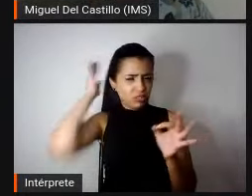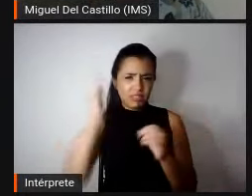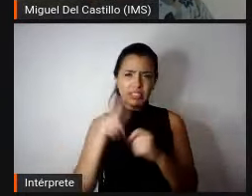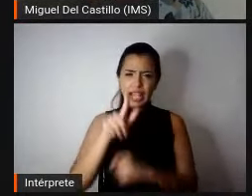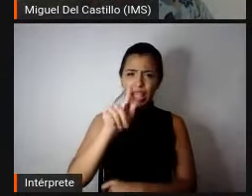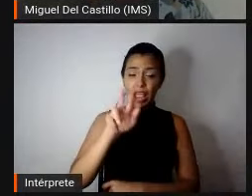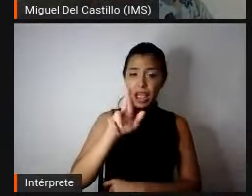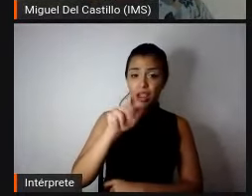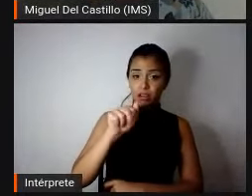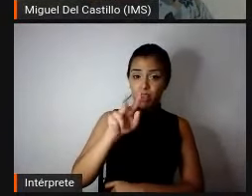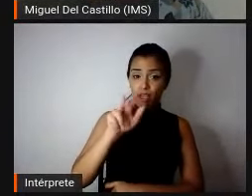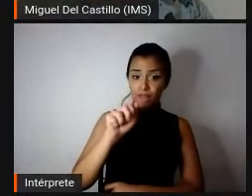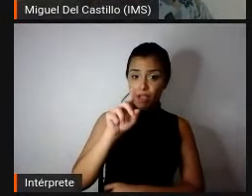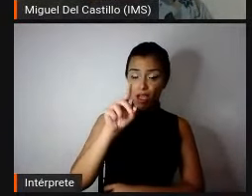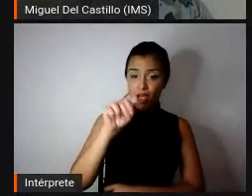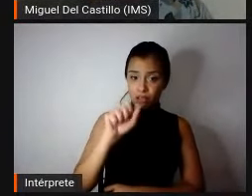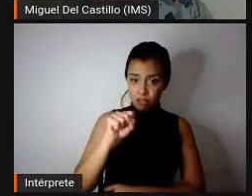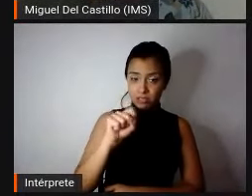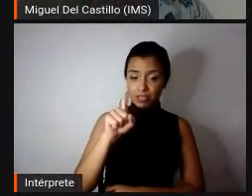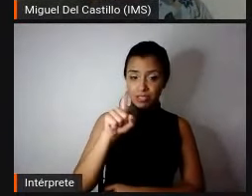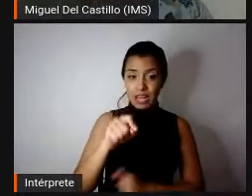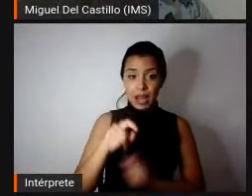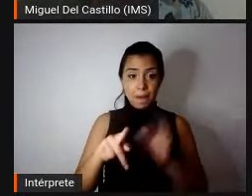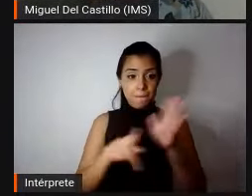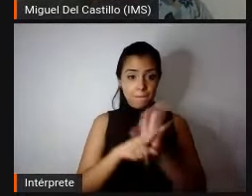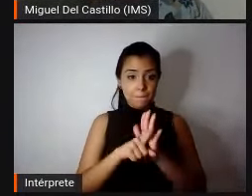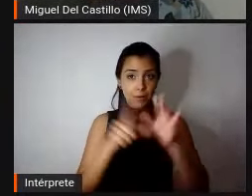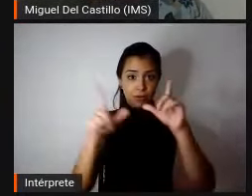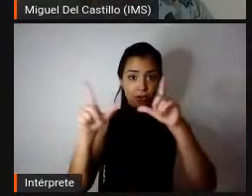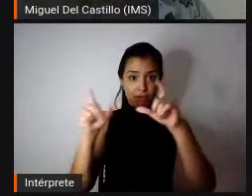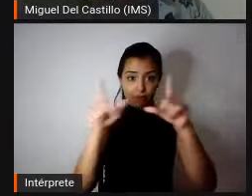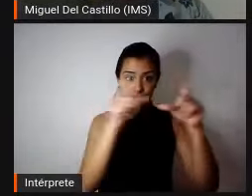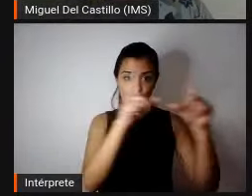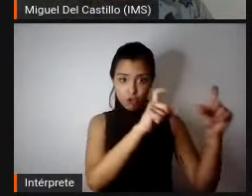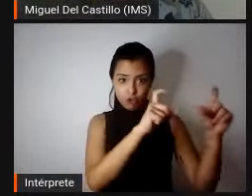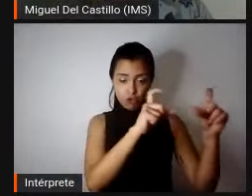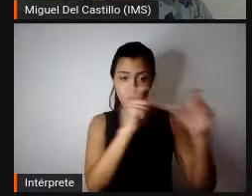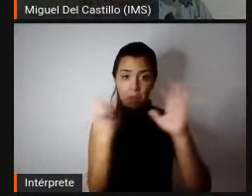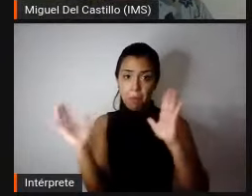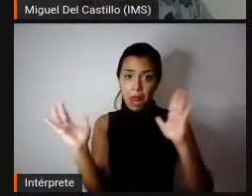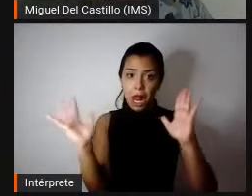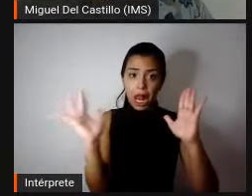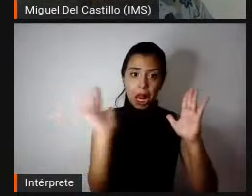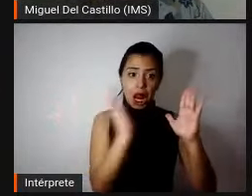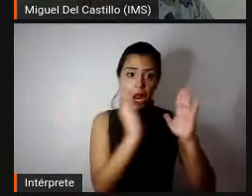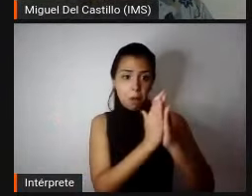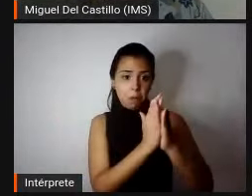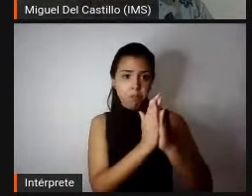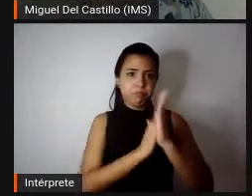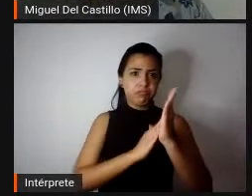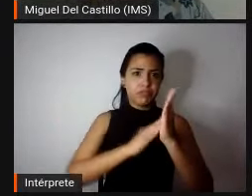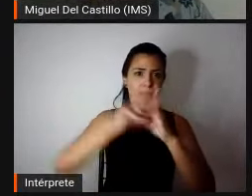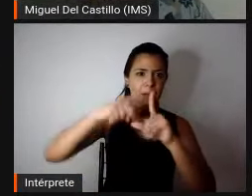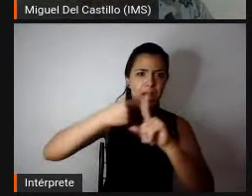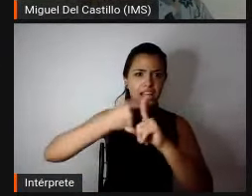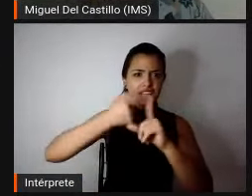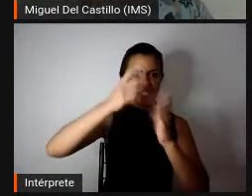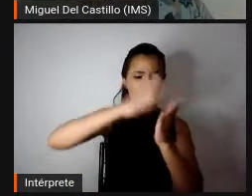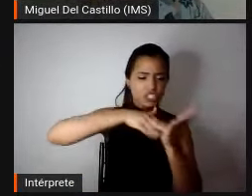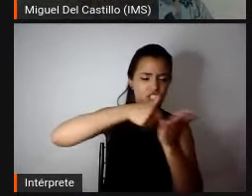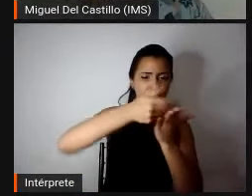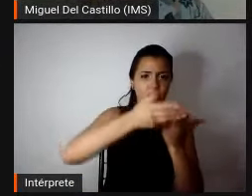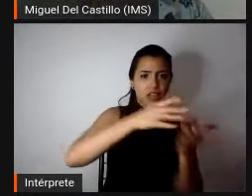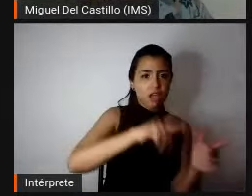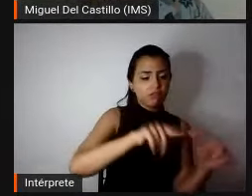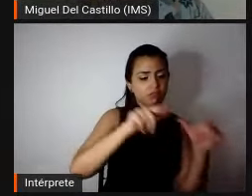Para aquelas fotos de bruma, encher de tinta e manualmente